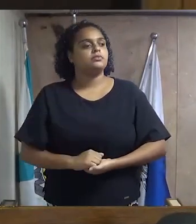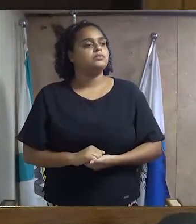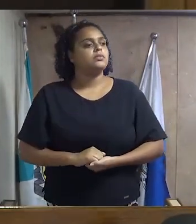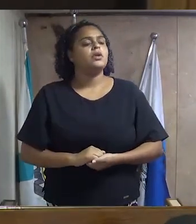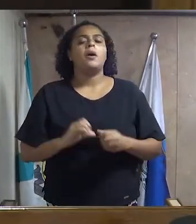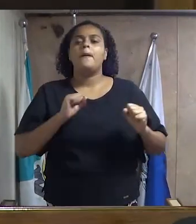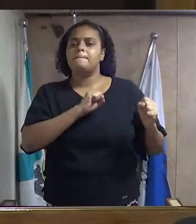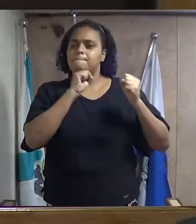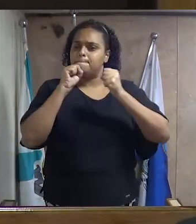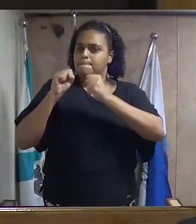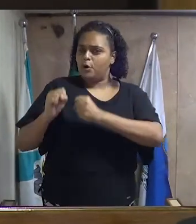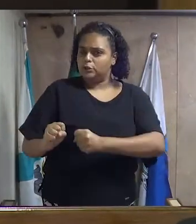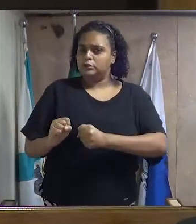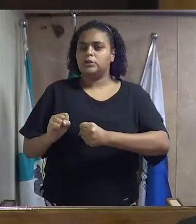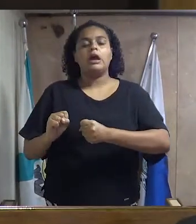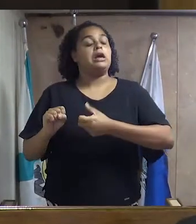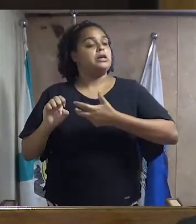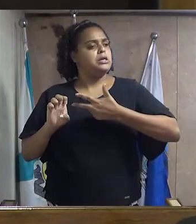com o Poder Executivo,